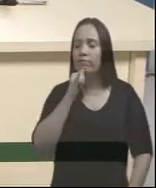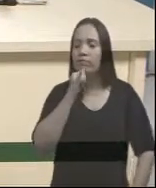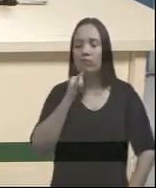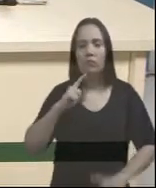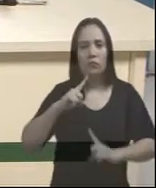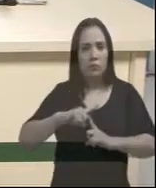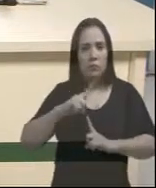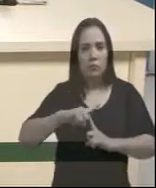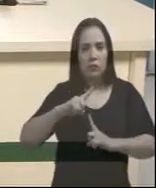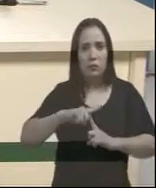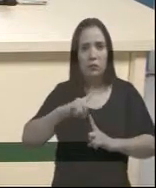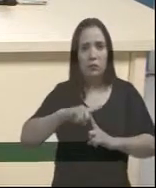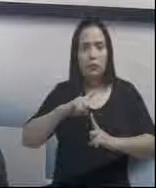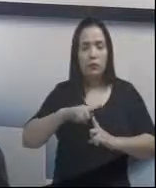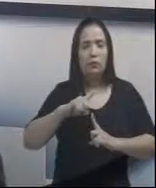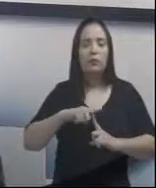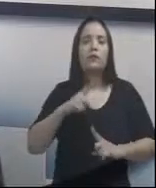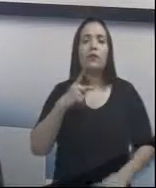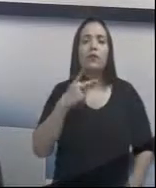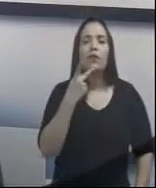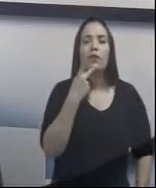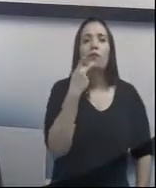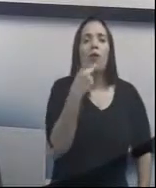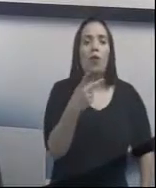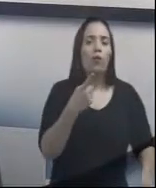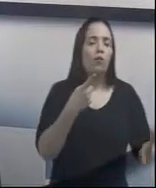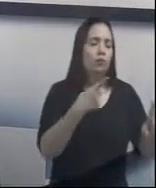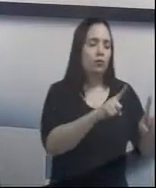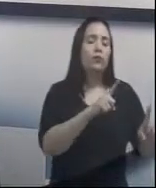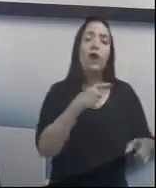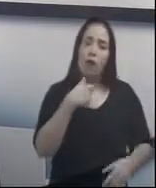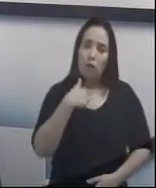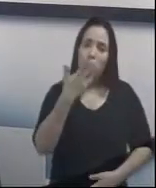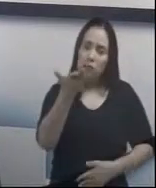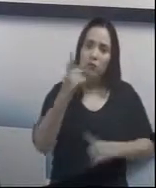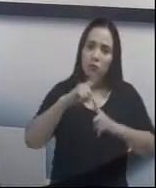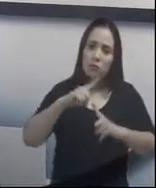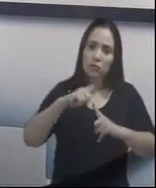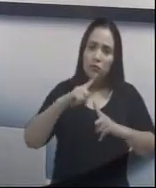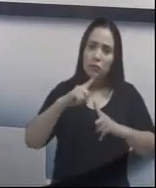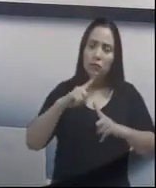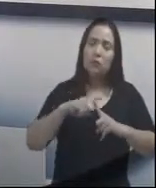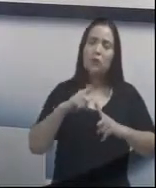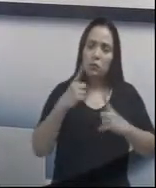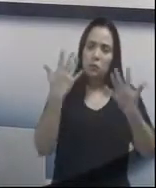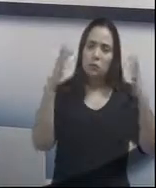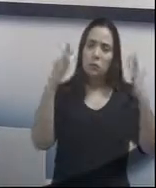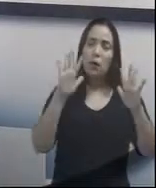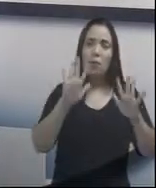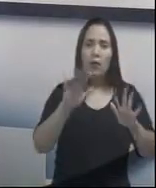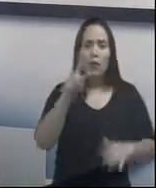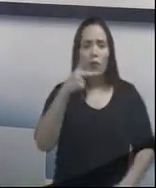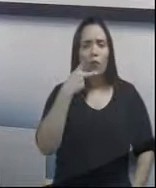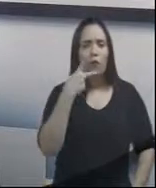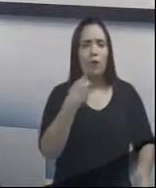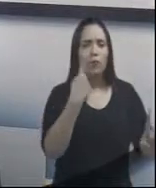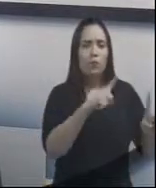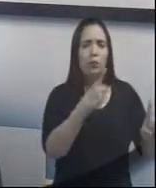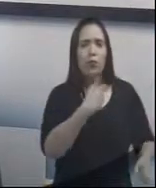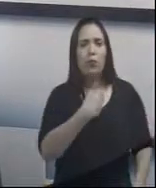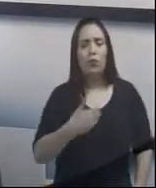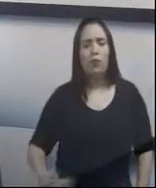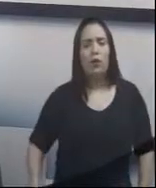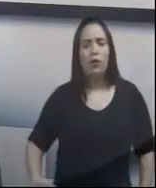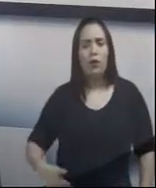Matos, que está fazendo a crítica essa semana, ele fez a crítica, eu quero até elogiar o deputado Carlos Matos. Mas ele pegou e disse assim, olha, tem um ponto errado do governo do Estado. Ele